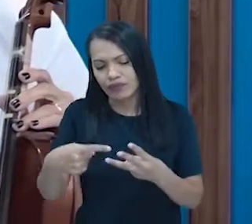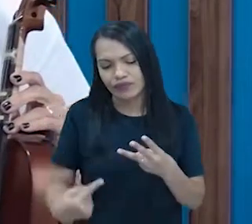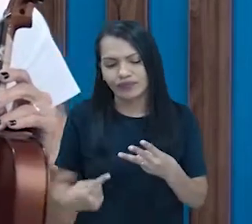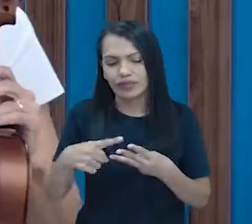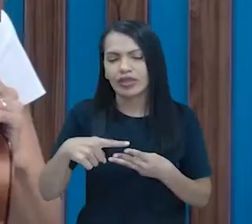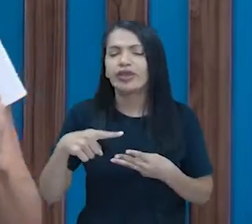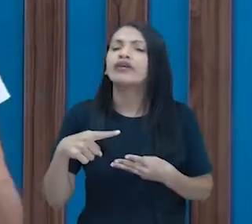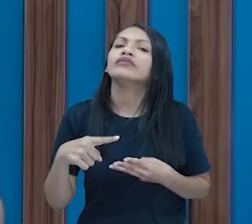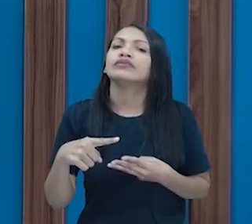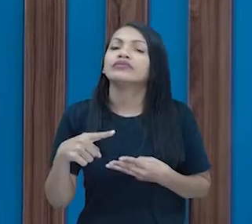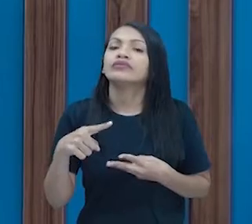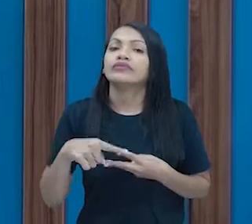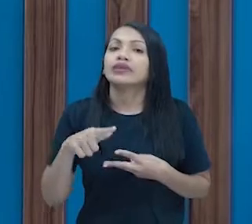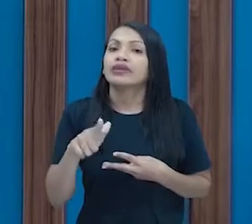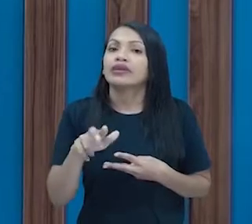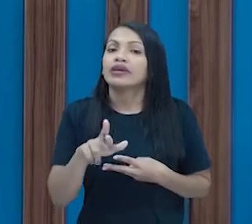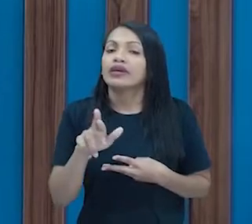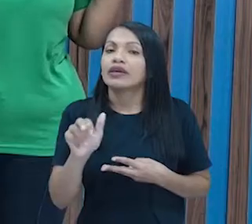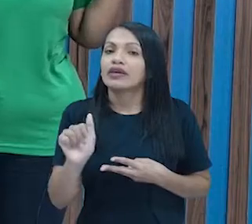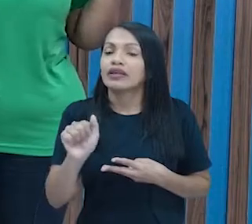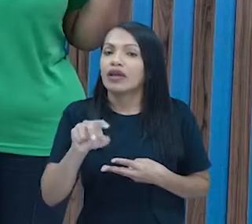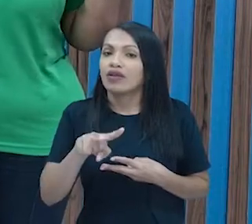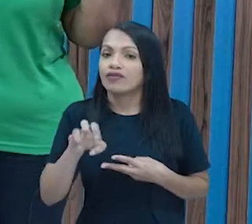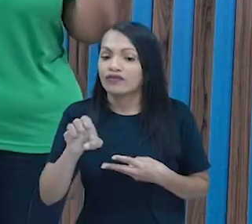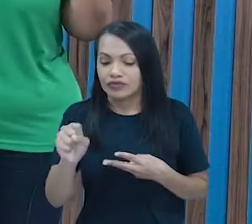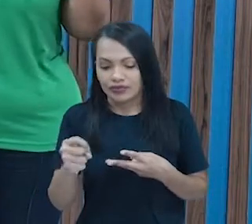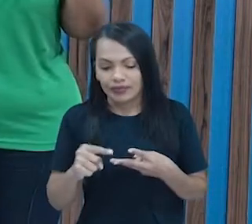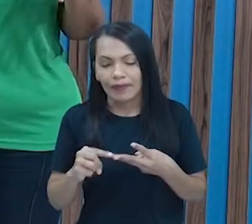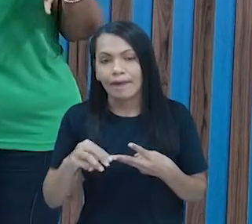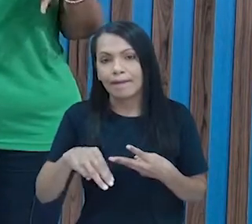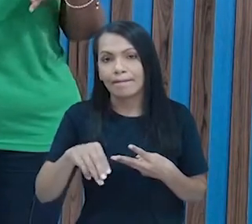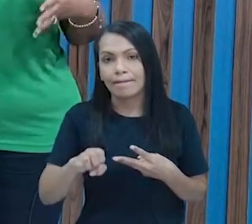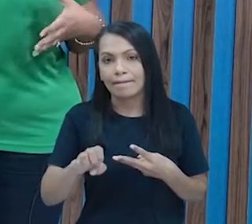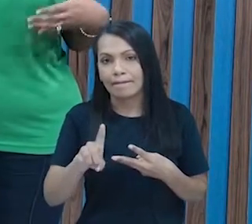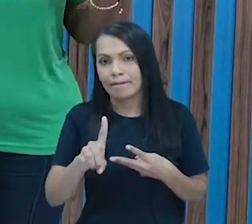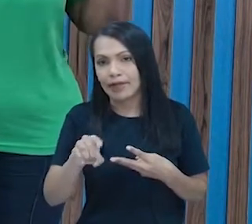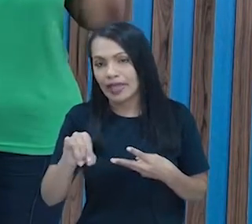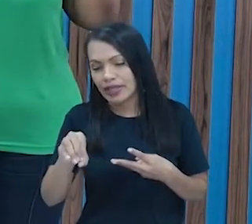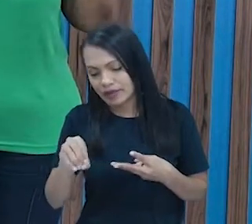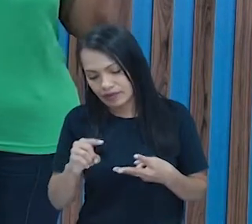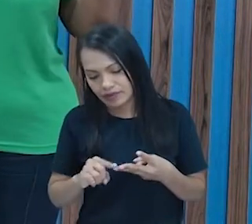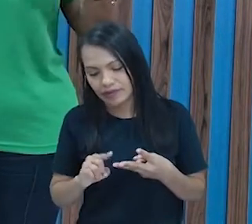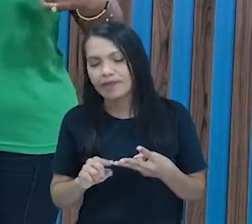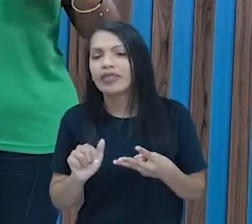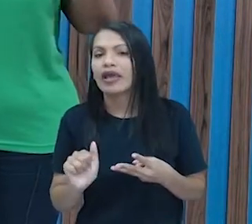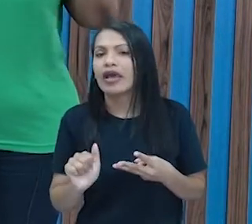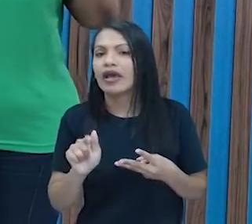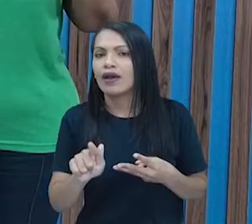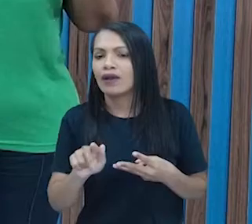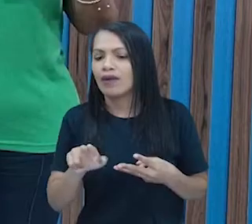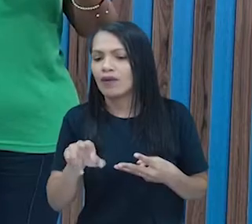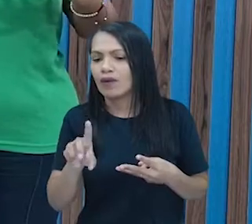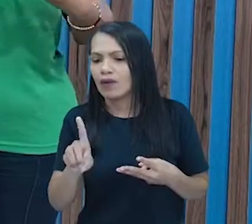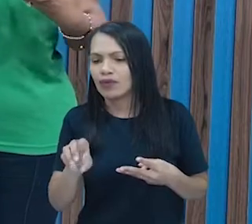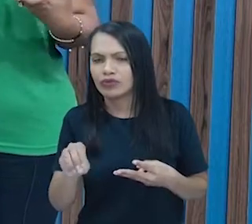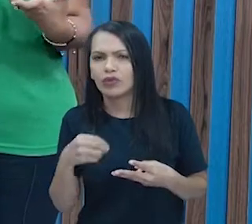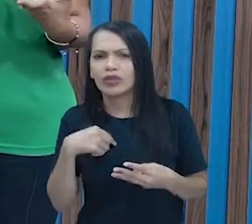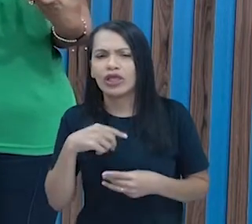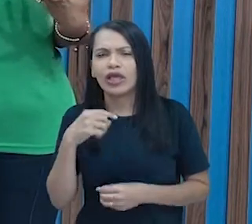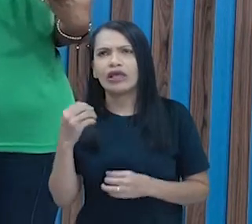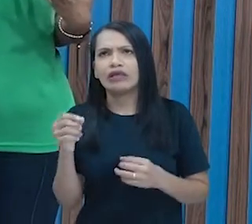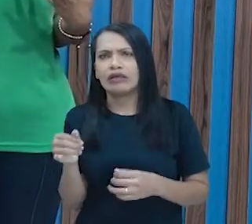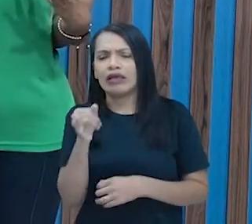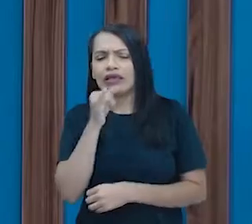médios, até os mais agudos. Então a gente poderia dizer que os mais graves são os tons mais grossos, aquele som dos tenores.